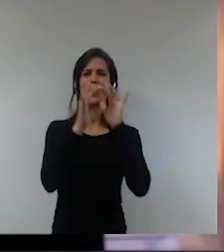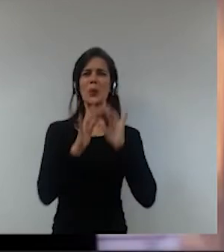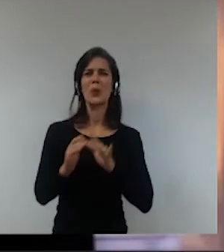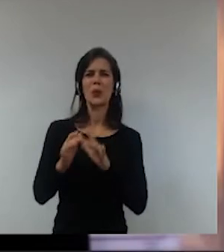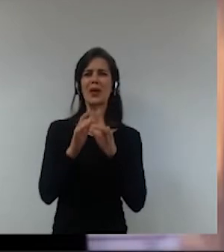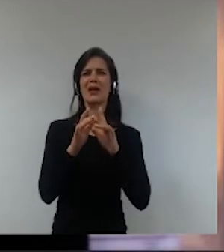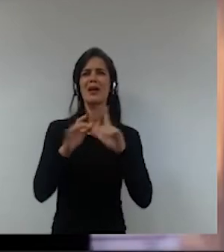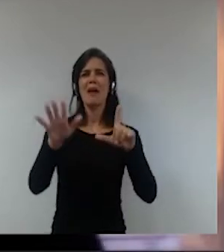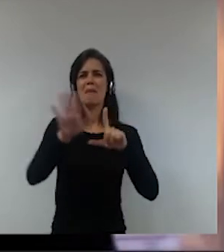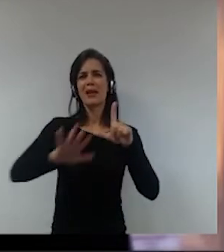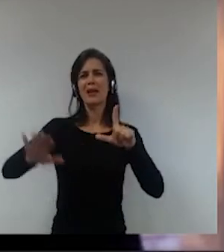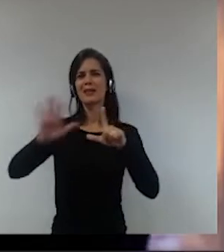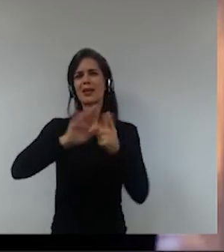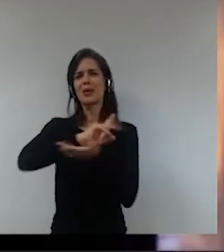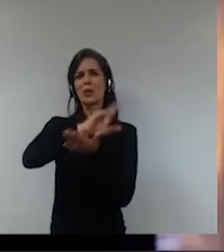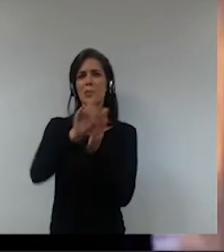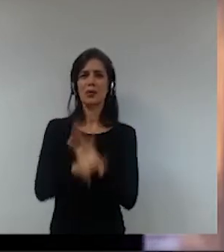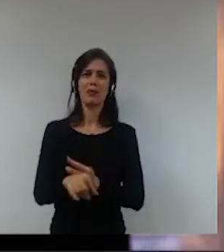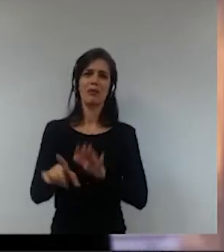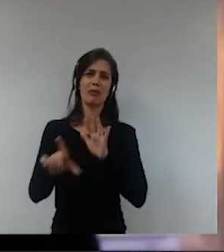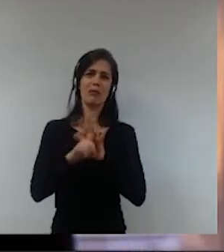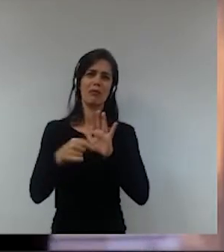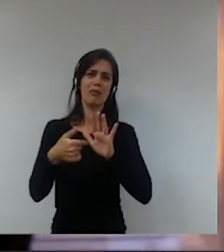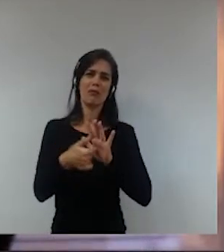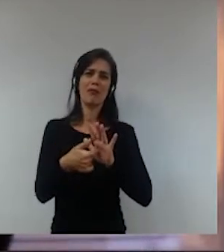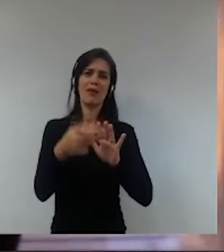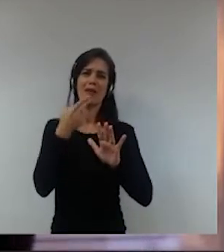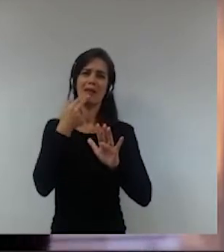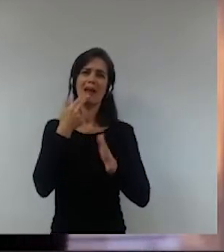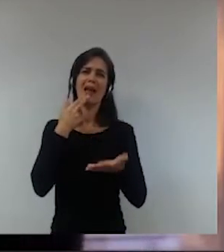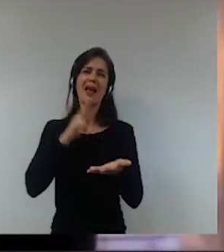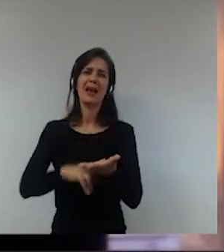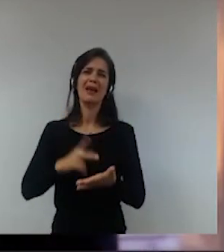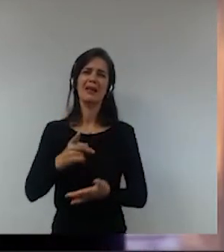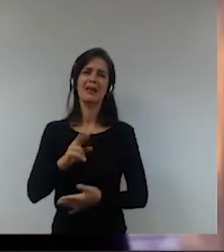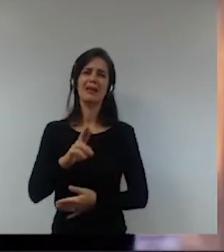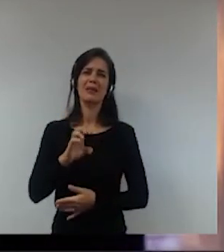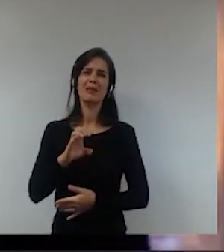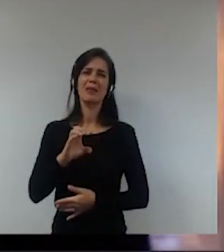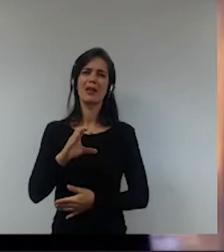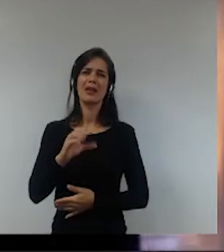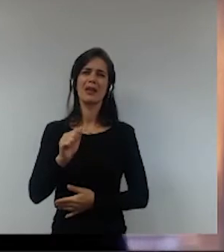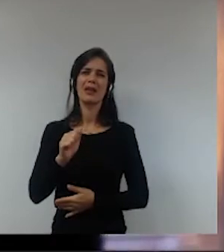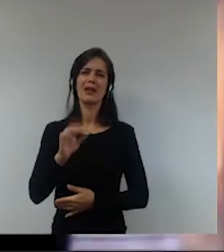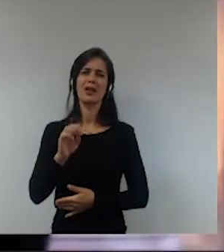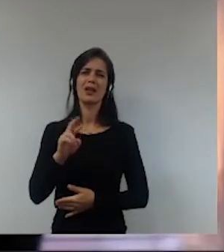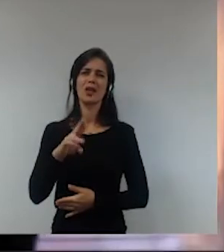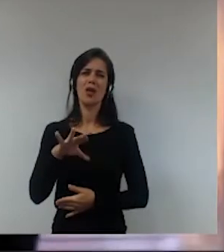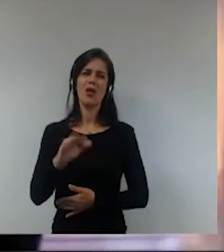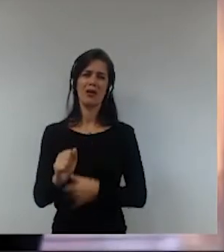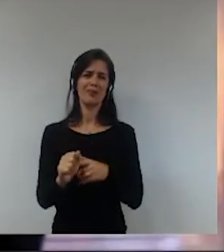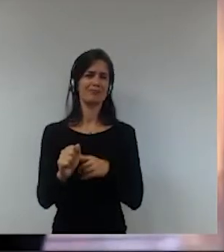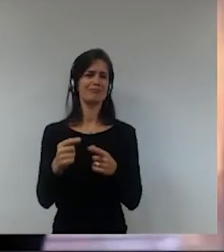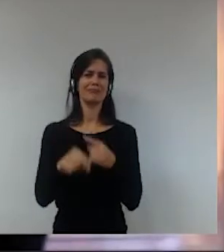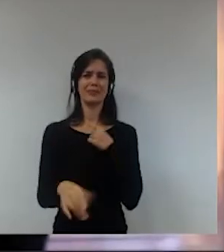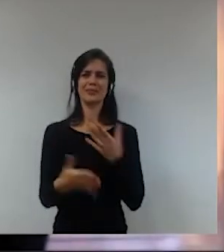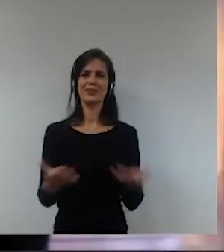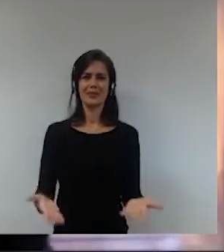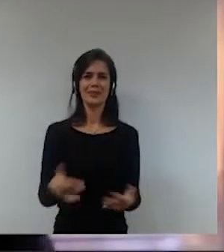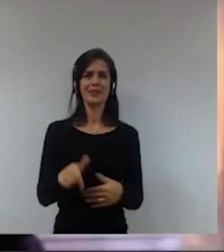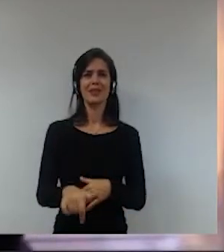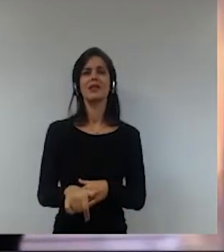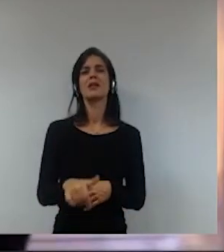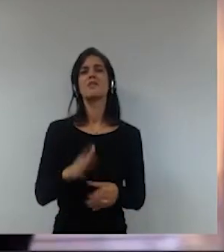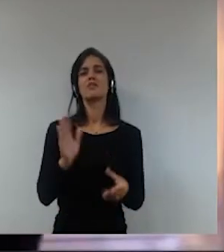plataformas de comunicação e a legislação processual ainda fala em carta precatória. Como eu estava dizendo, os meios de comunicação